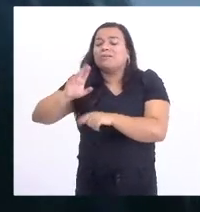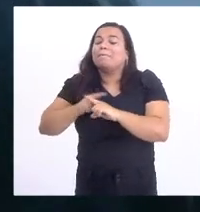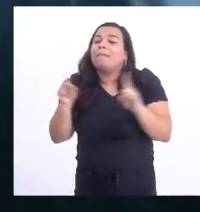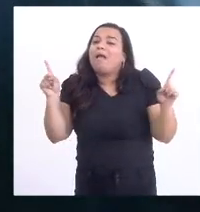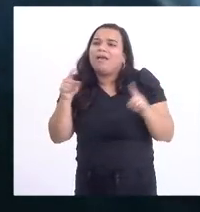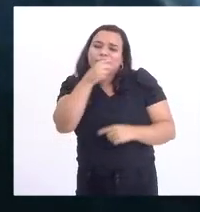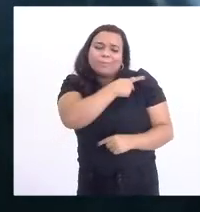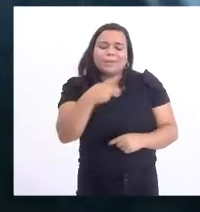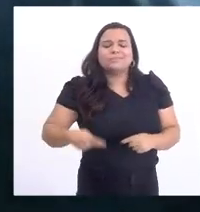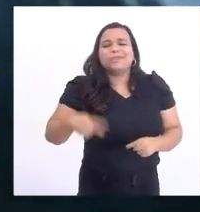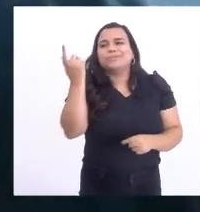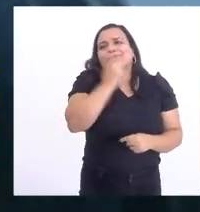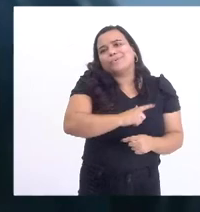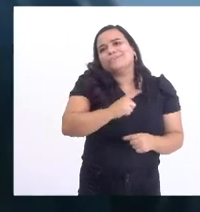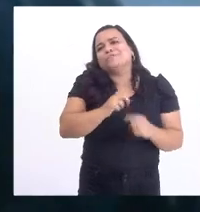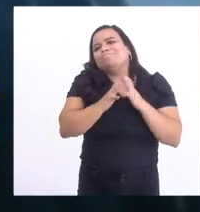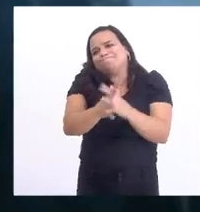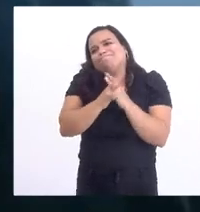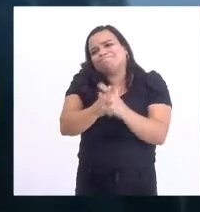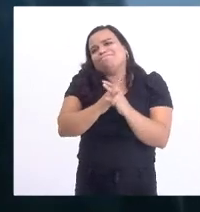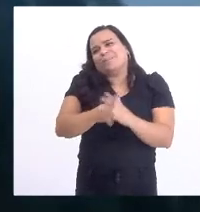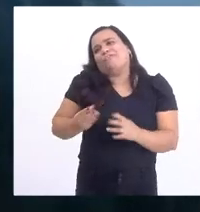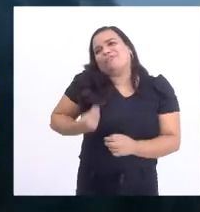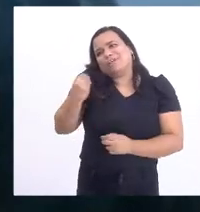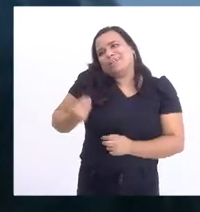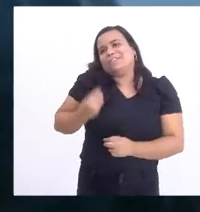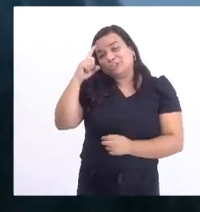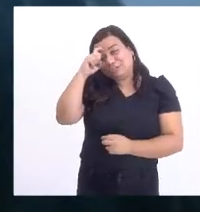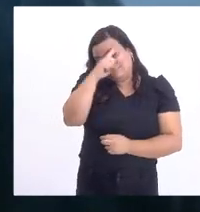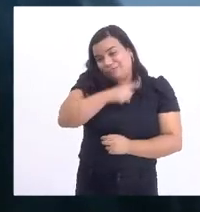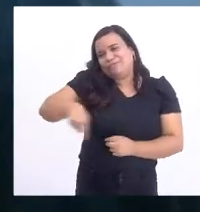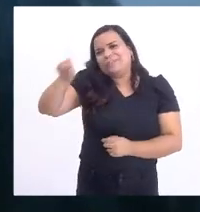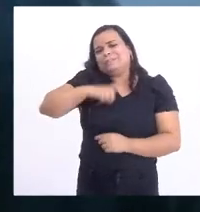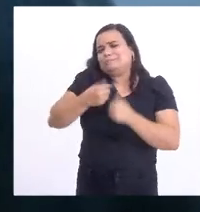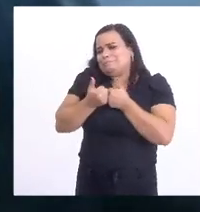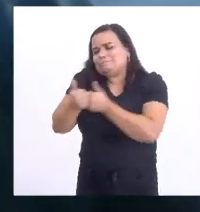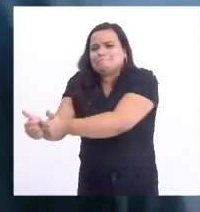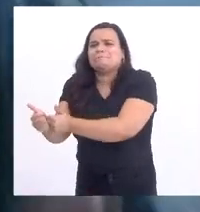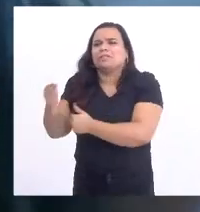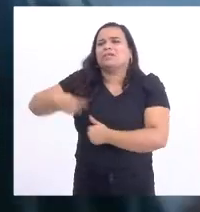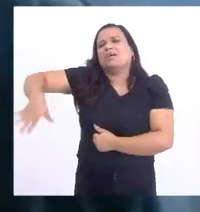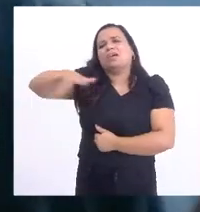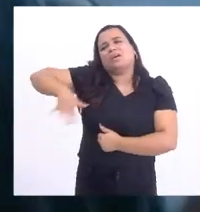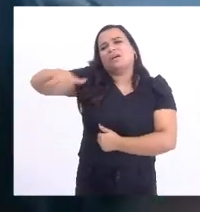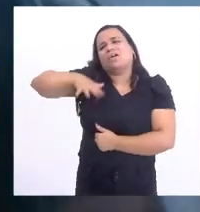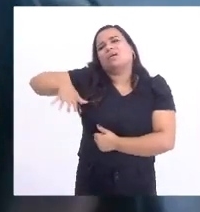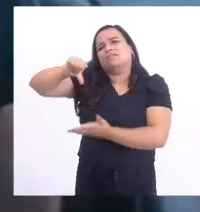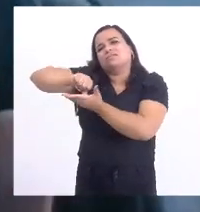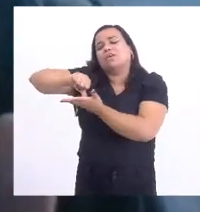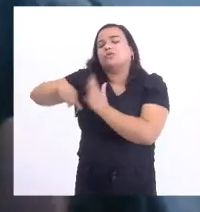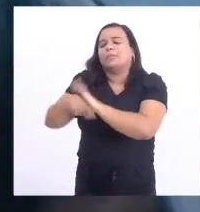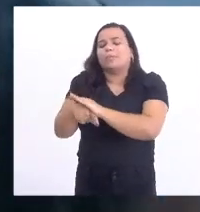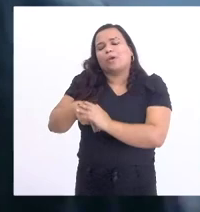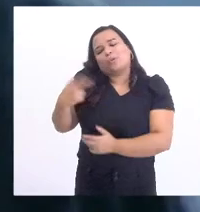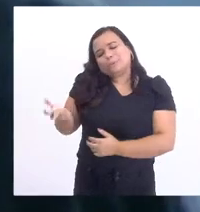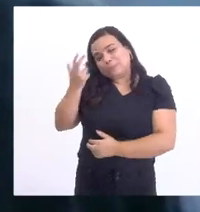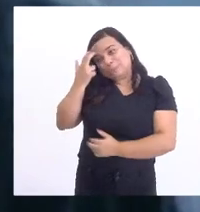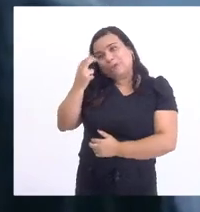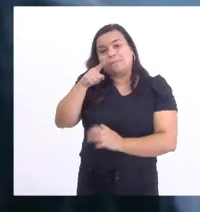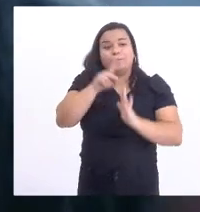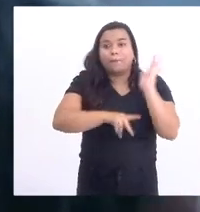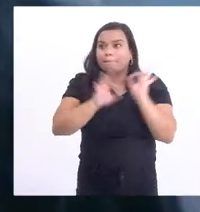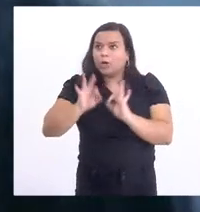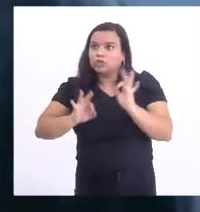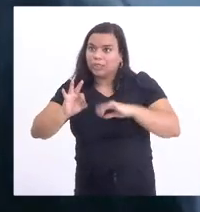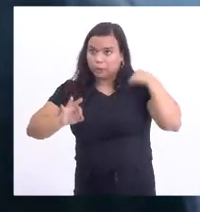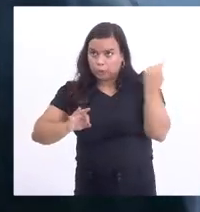conseguiu complicar a vida, estigmatizar e perseguir o setor cultural. Esse nosso projeto vai na direção